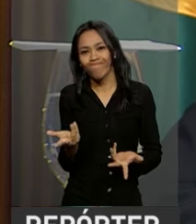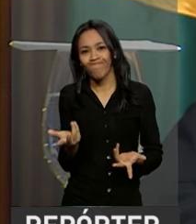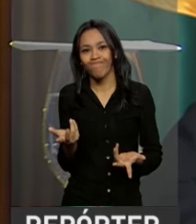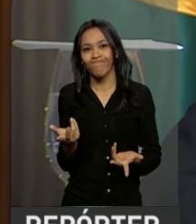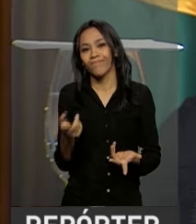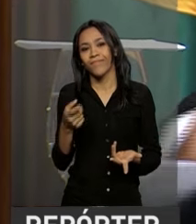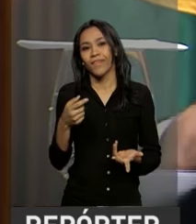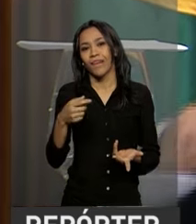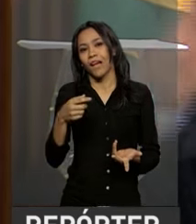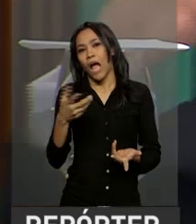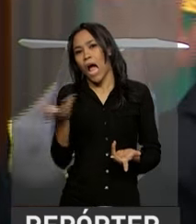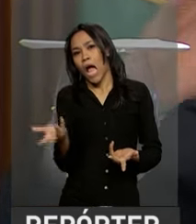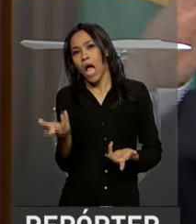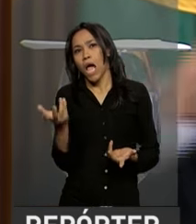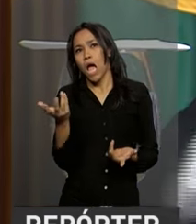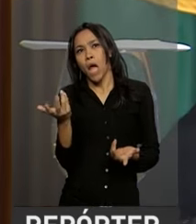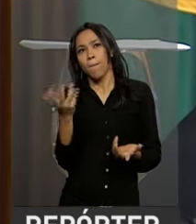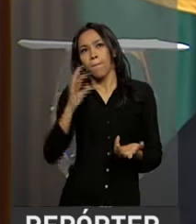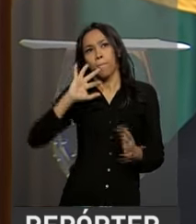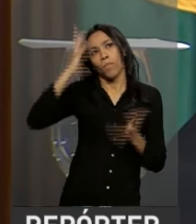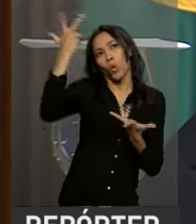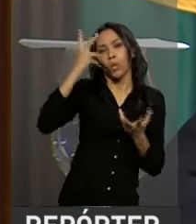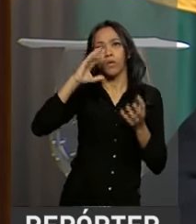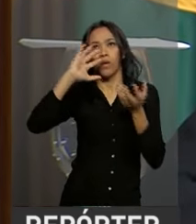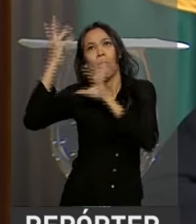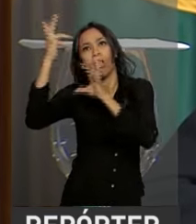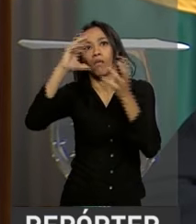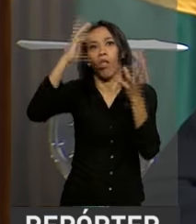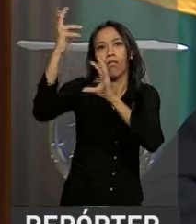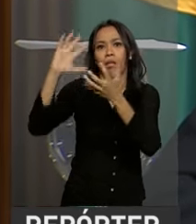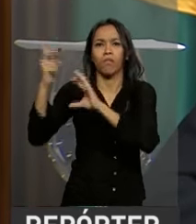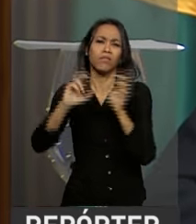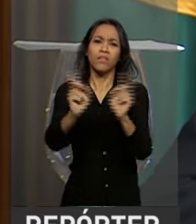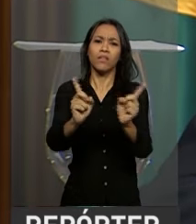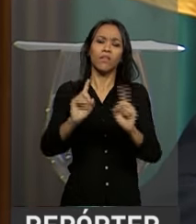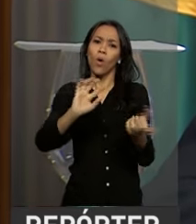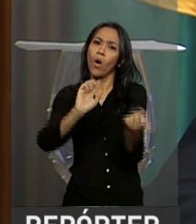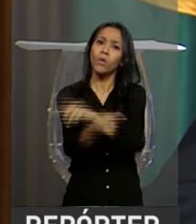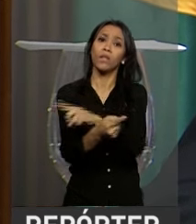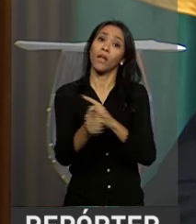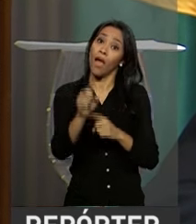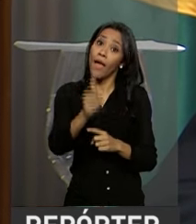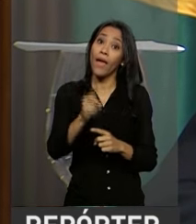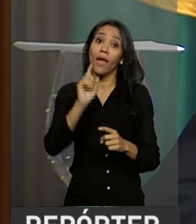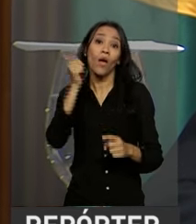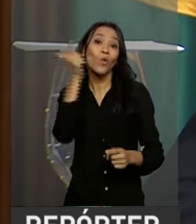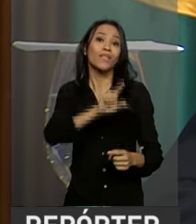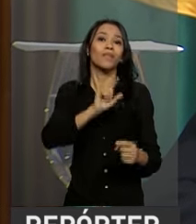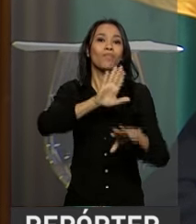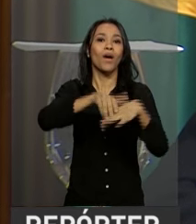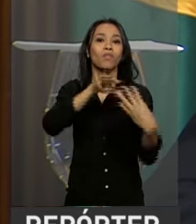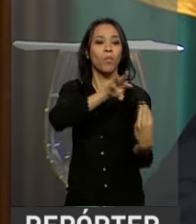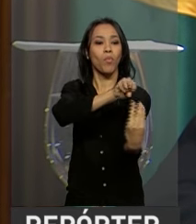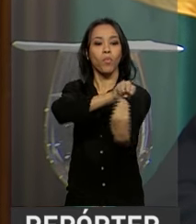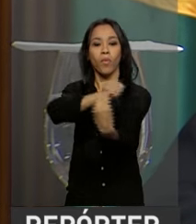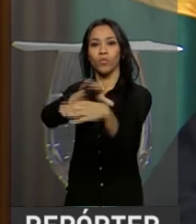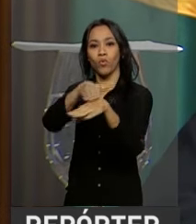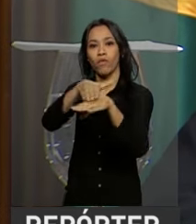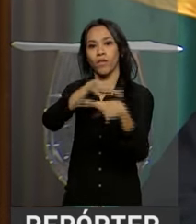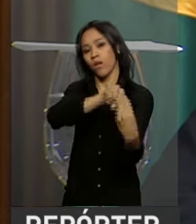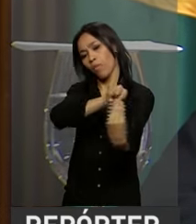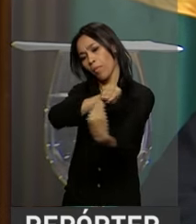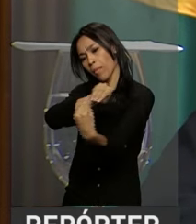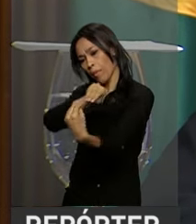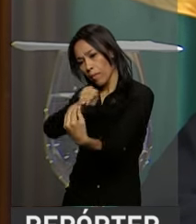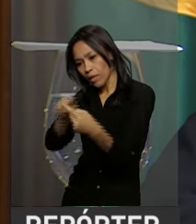apontar-me como alguém que muda de posição, é ao contrário, nós temos que perceber que isto é fruto do diálogo, este era o governo do diálogo, né?